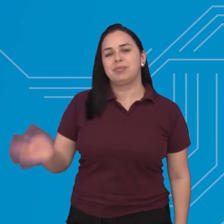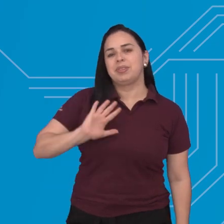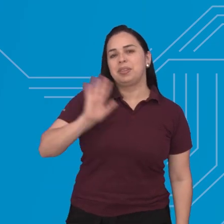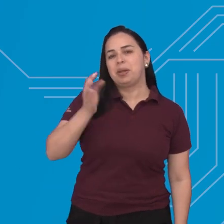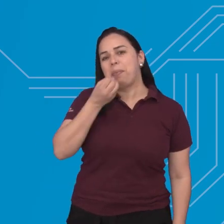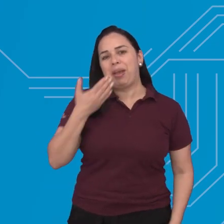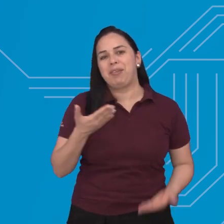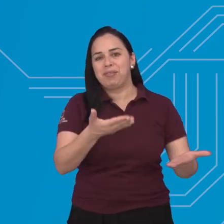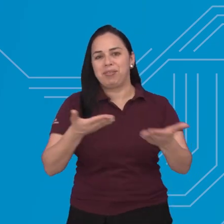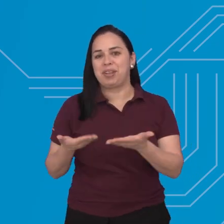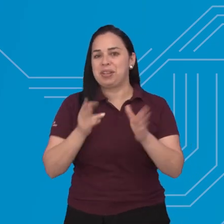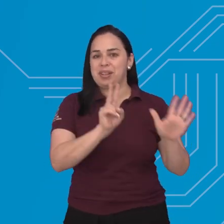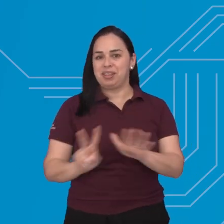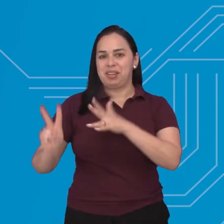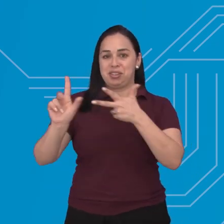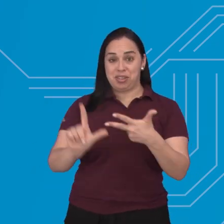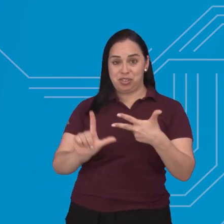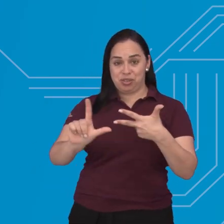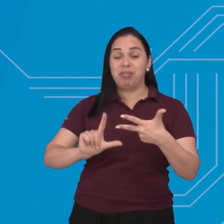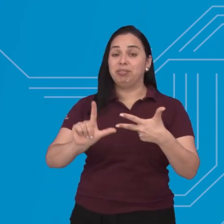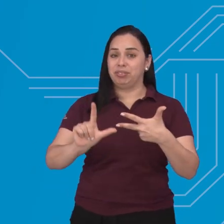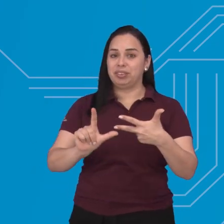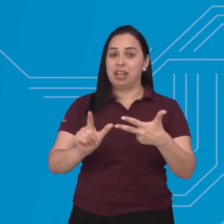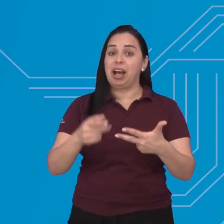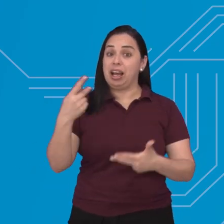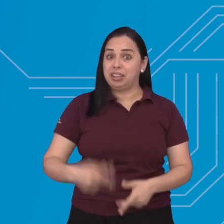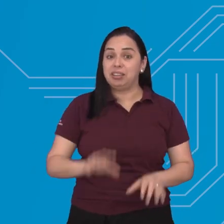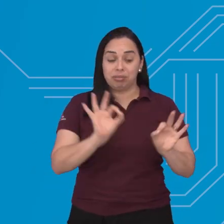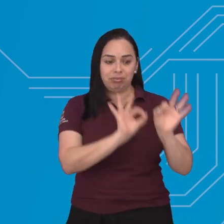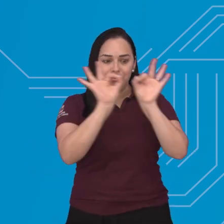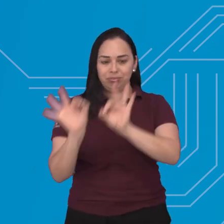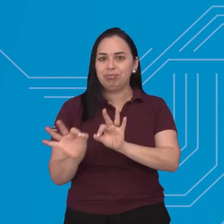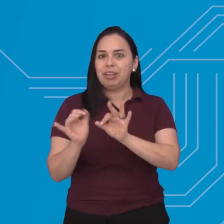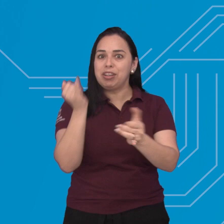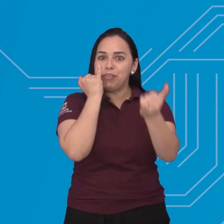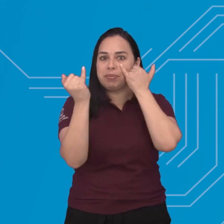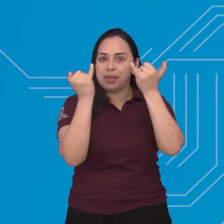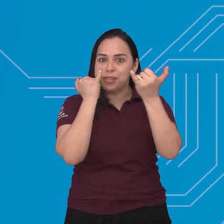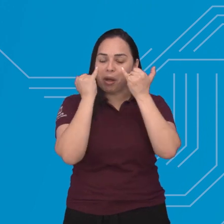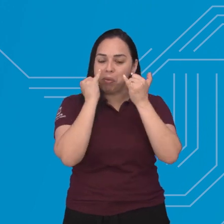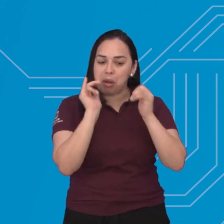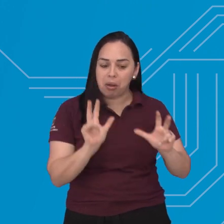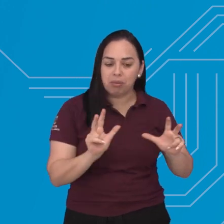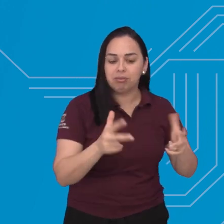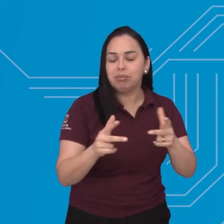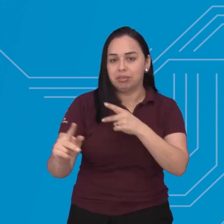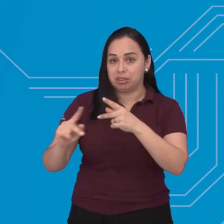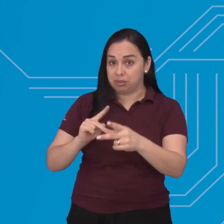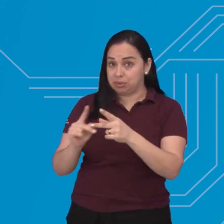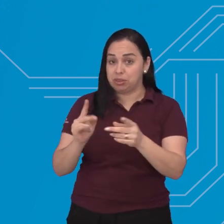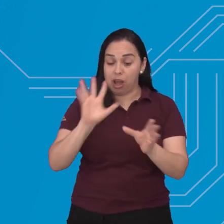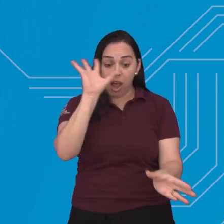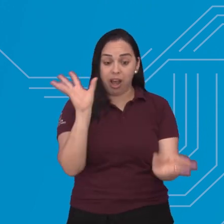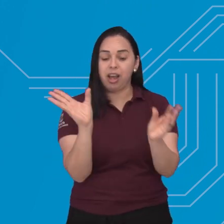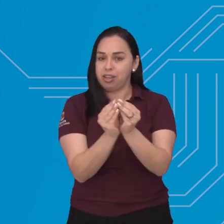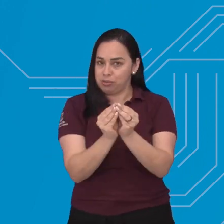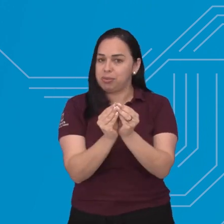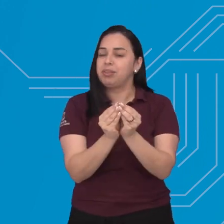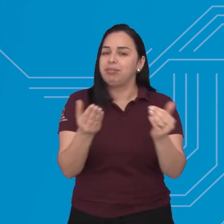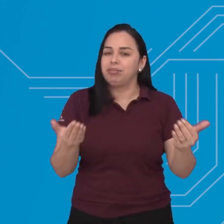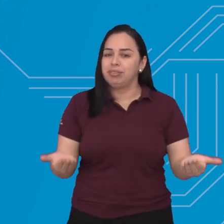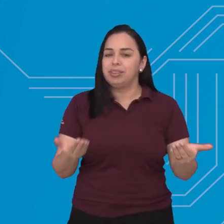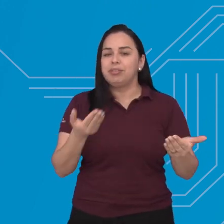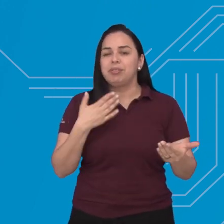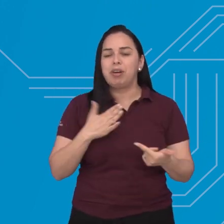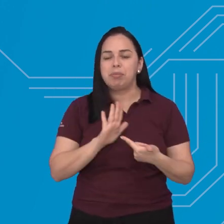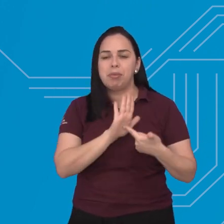Olá, seja muito bem-vindo ao Semana Legislativa. Aqui você confere o resumo das notícias que marcaram a semana na Câmara e também na nossa